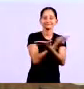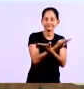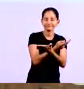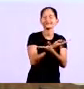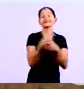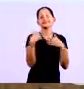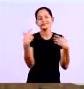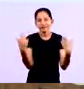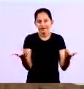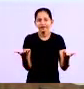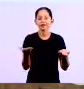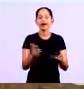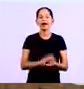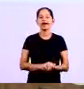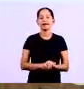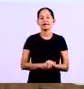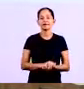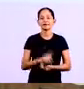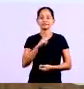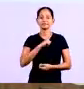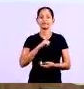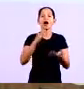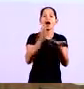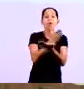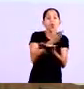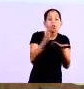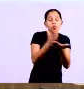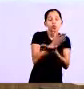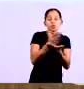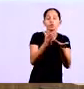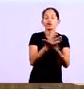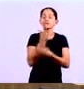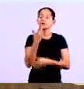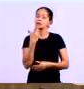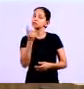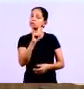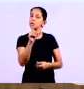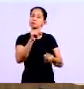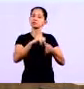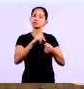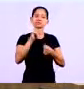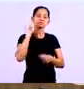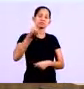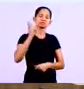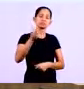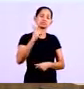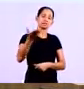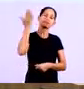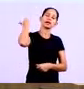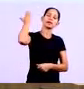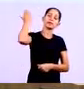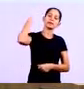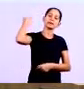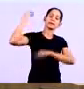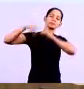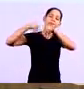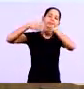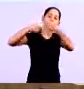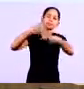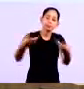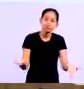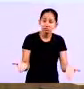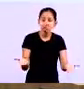ilegalidade. Aí tem uma coisa que acontece muito, os caras falam assim, mas eu fiz isso a vida toda. A fiscalização foi ineficiente e não